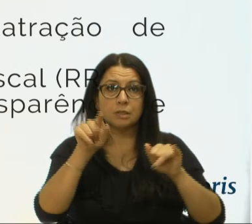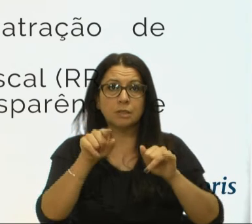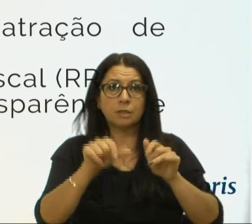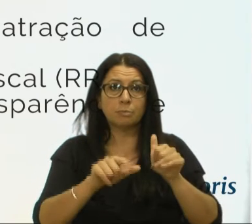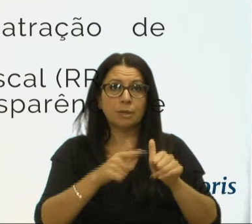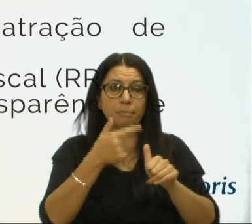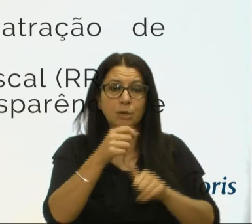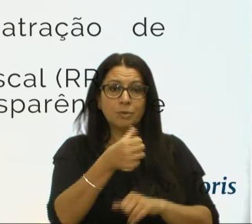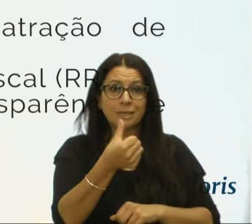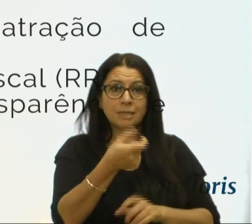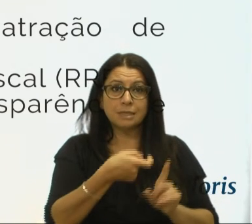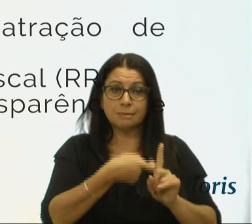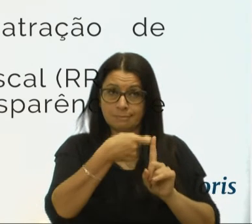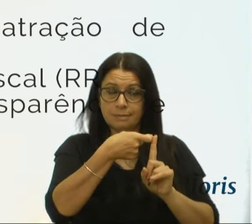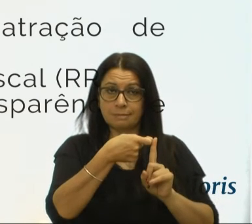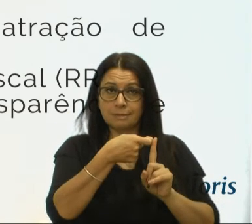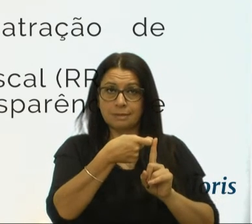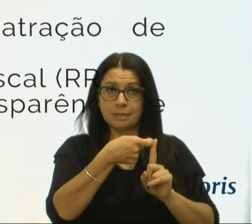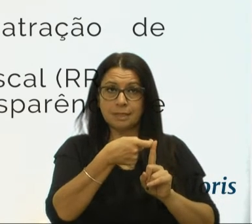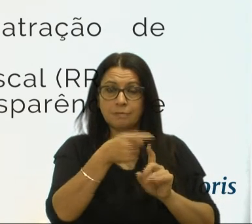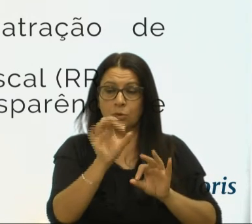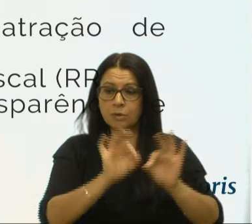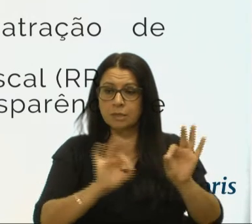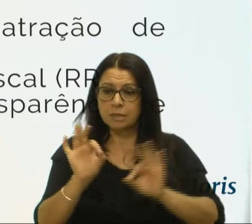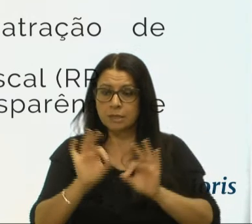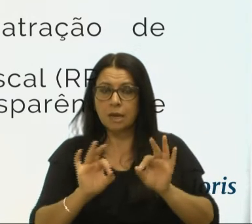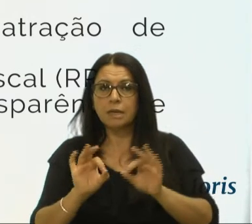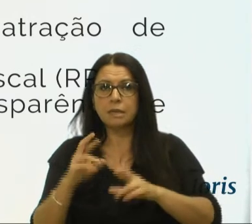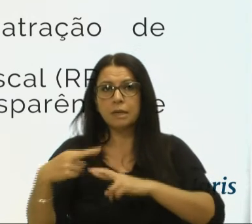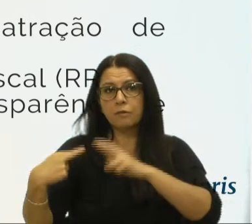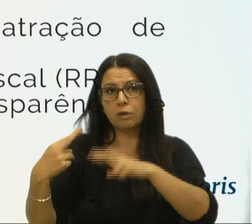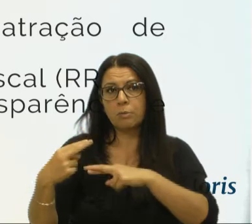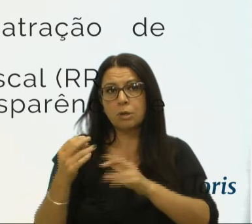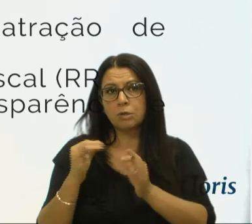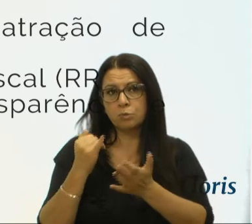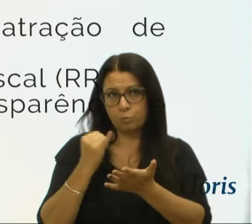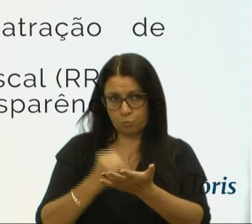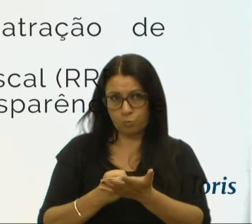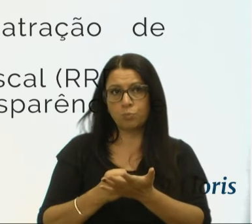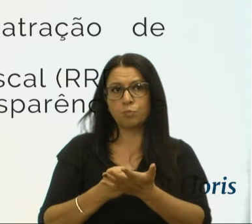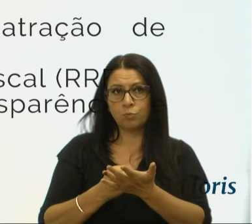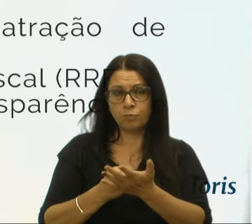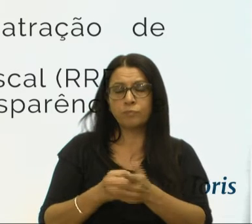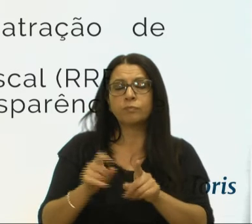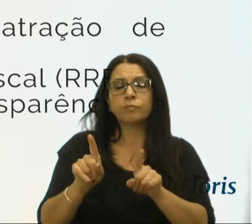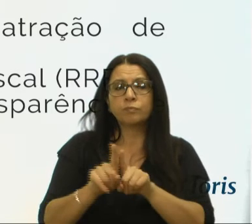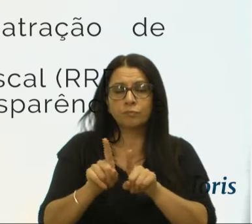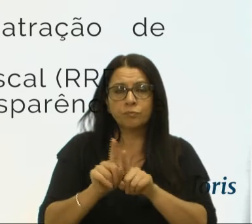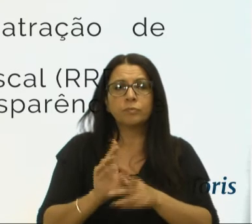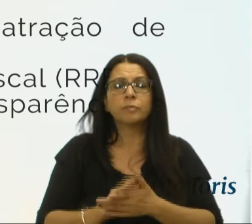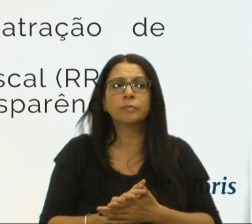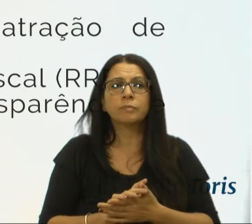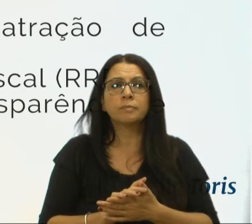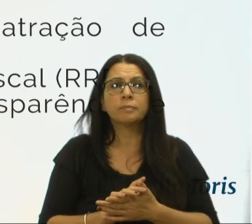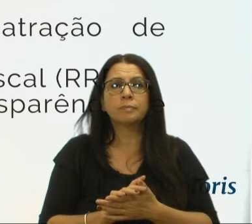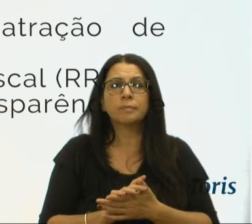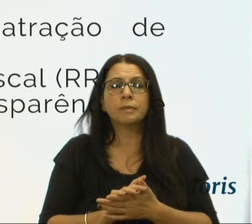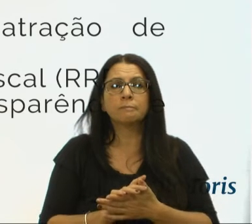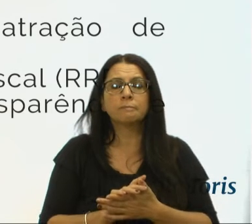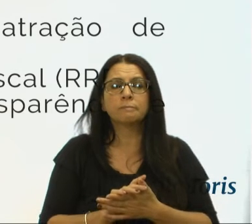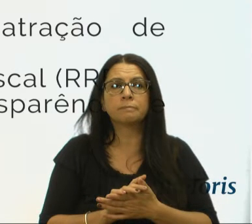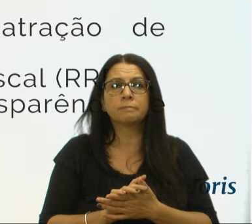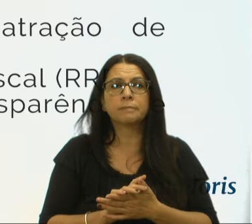primeiro semestre vai ser encaminhada, então, a reforma tributária, assim como